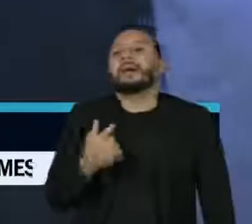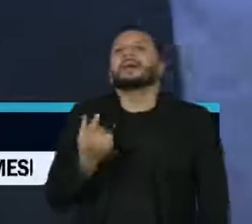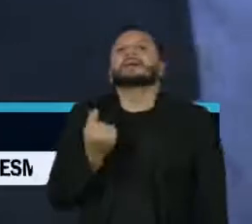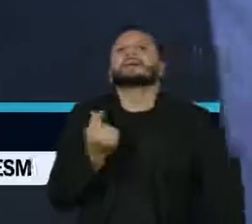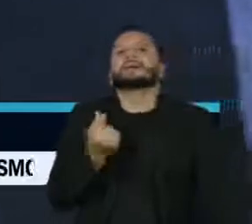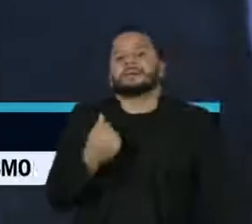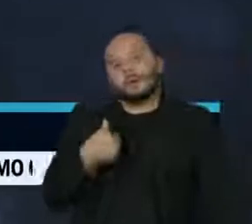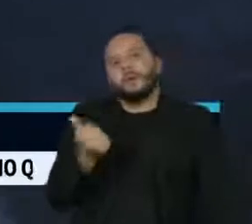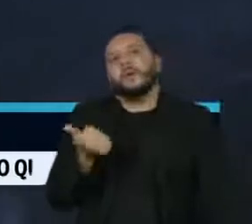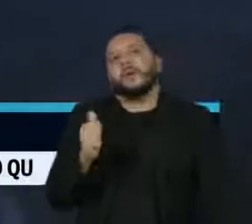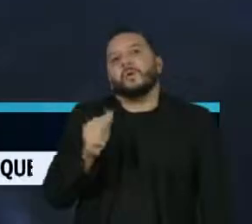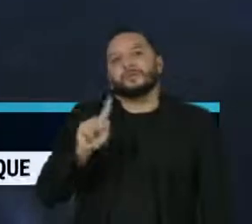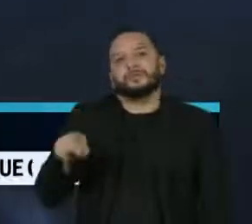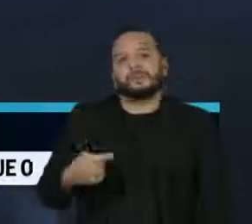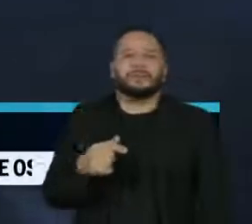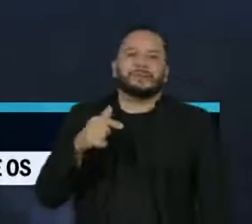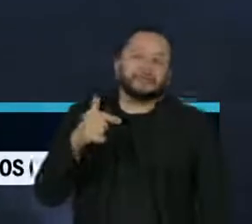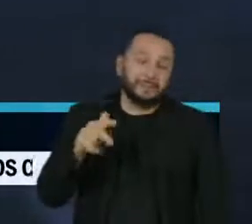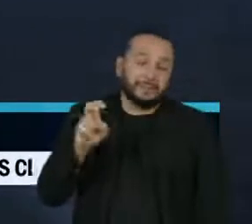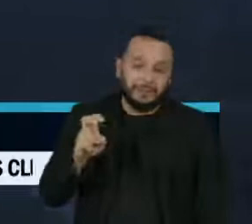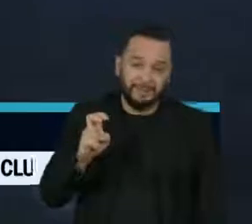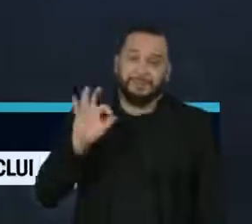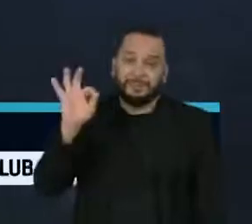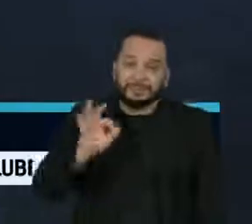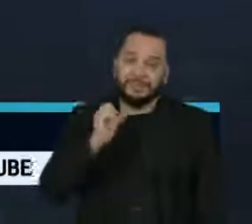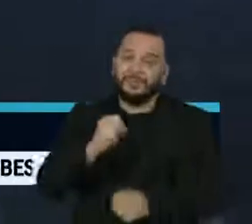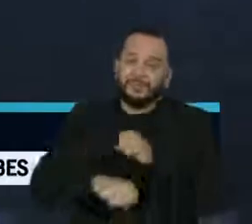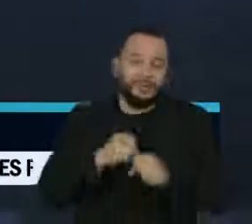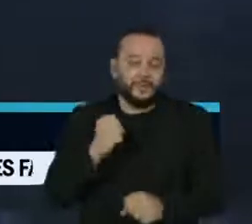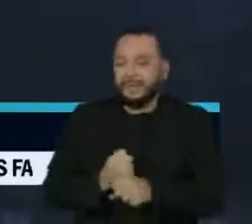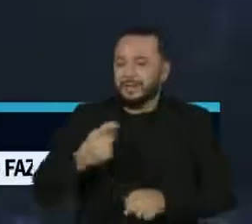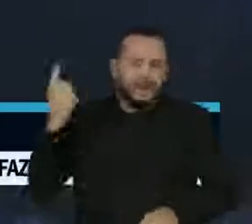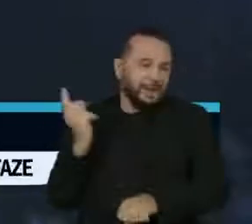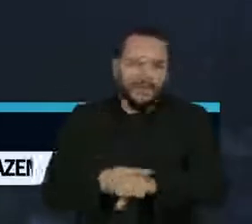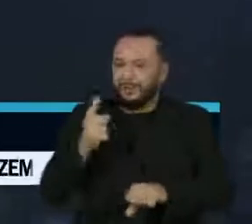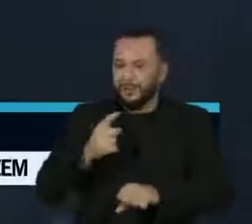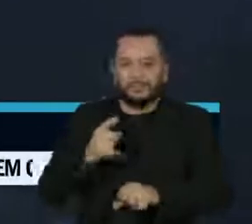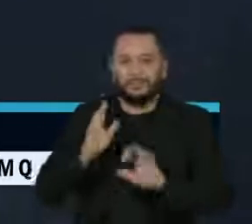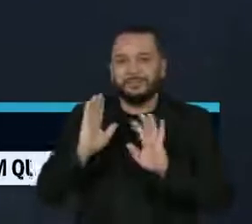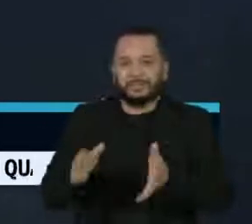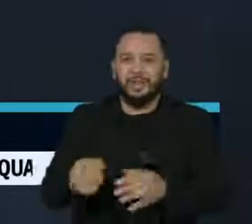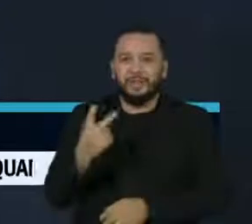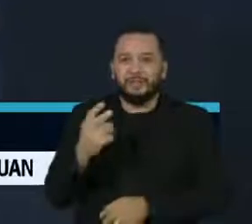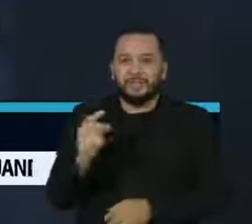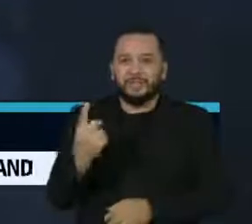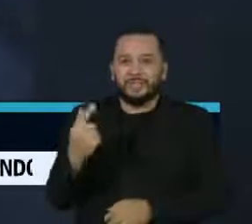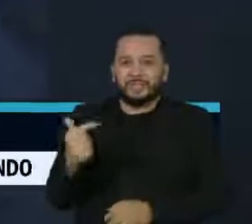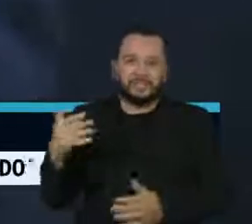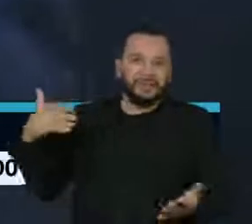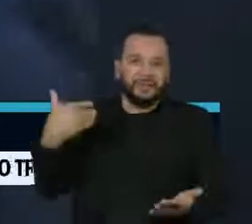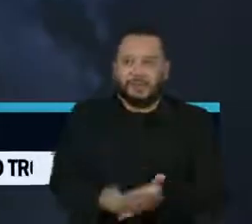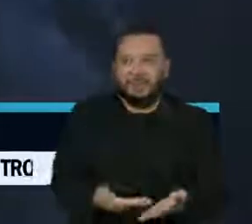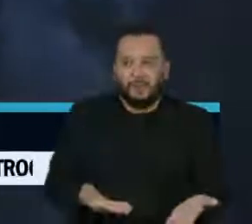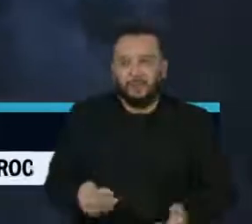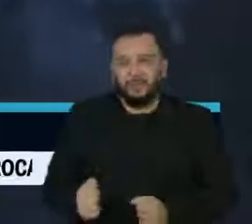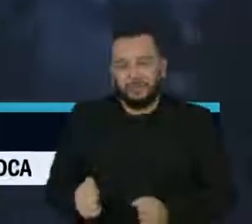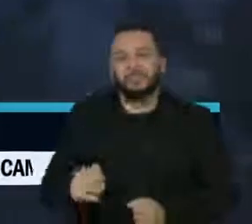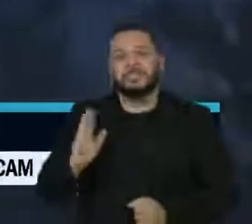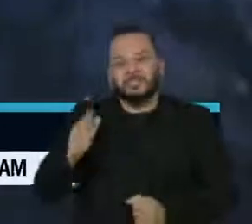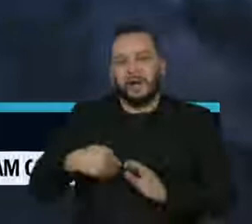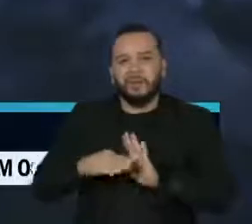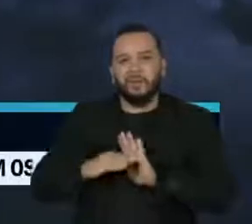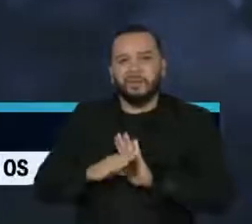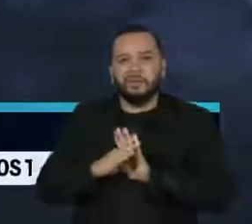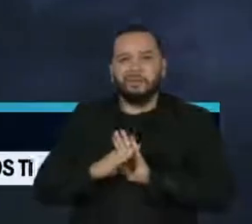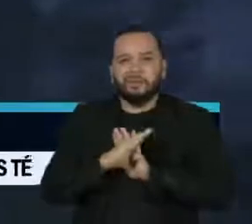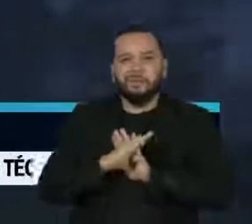passa a valer 11,75 por cento ao ano a mais alta desde o início de 2017 foi o nono ajustes